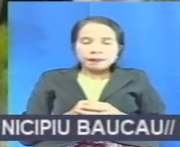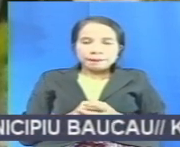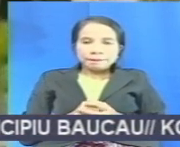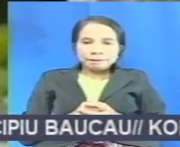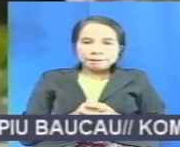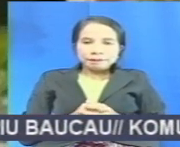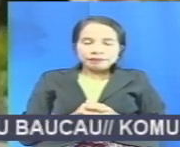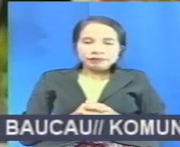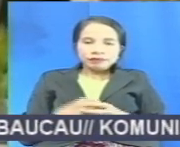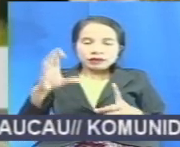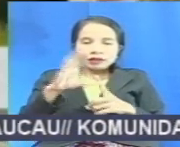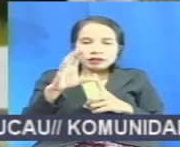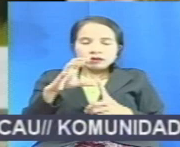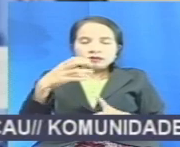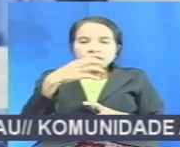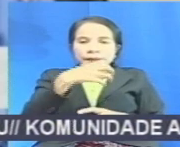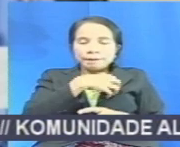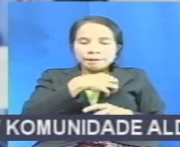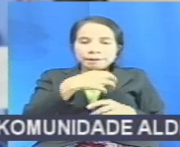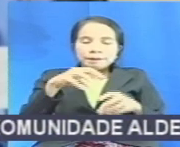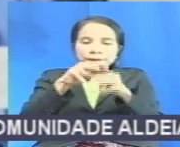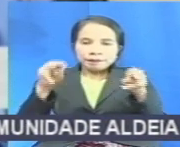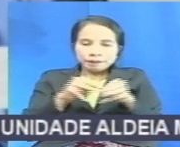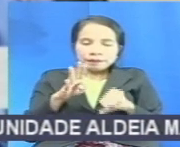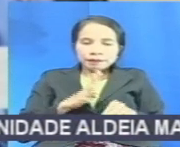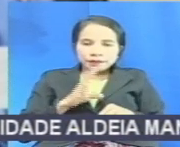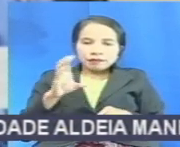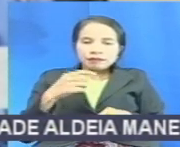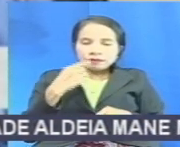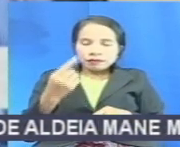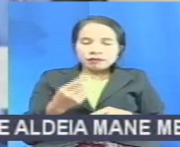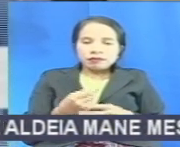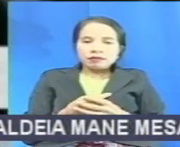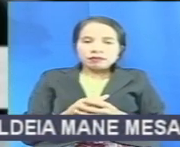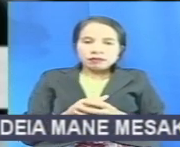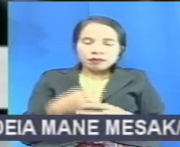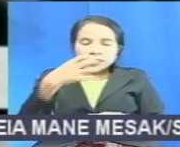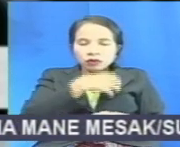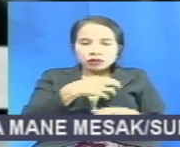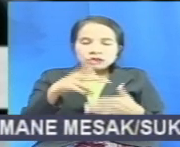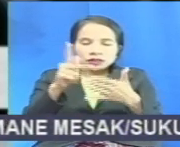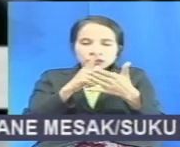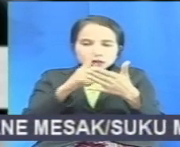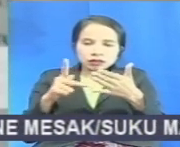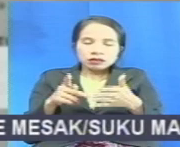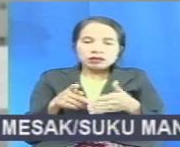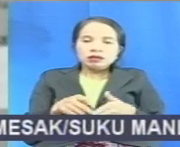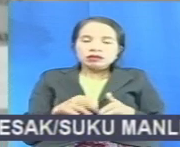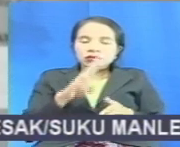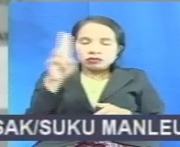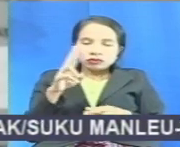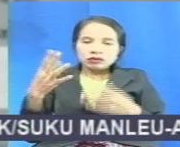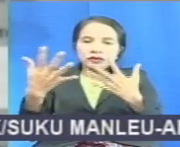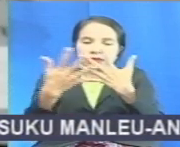e Investigação Criminal Município Baucau Inspector Sefi Câncio da Silva ba jornalista Retela Teten. Polícia e Investigação Criminal Baucau executa